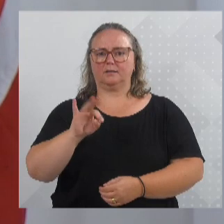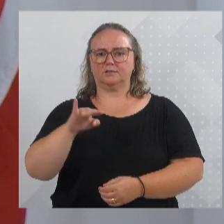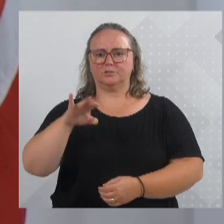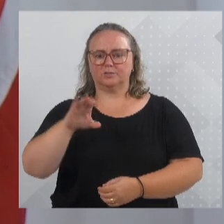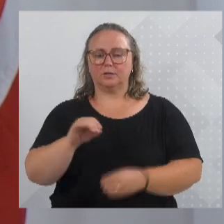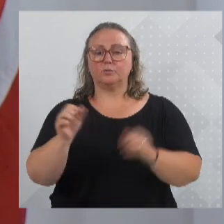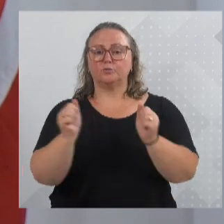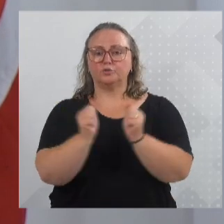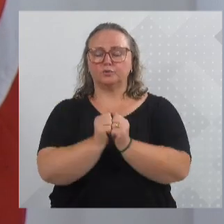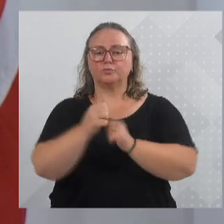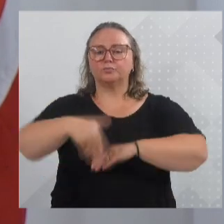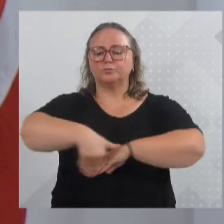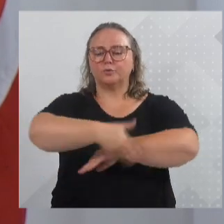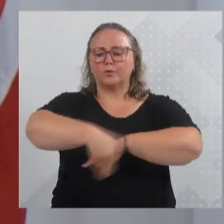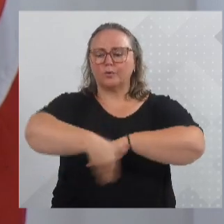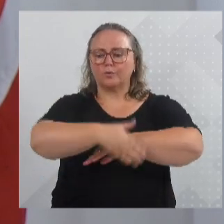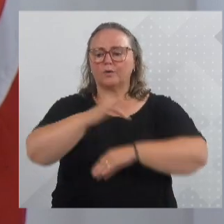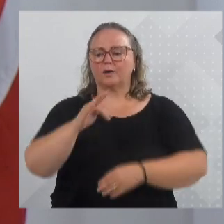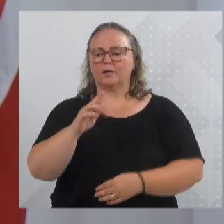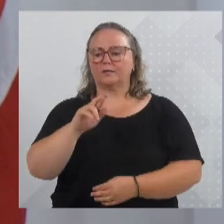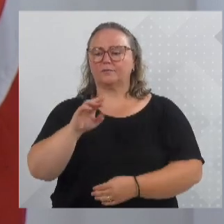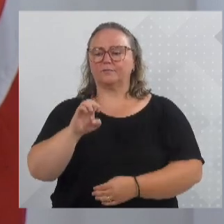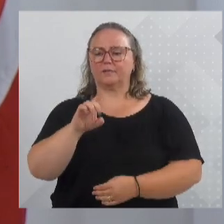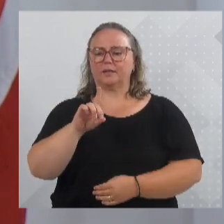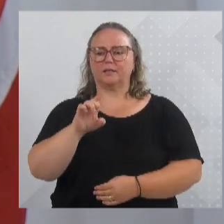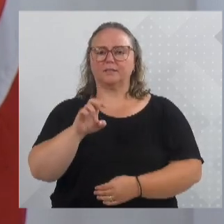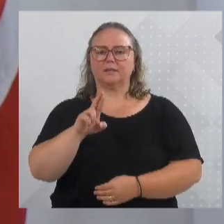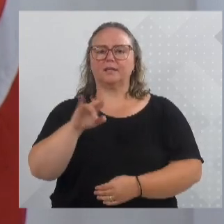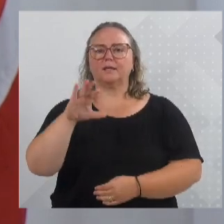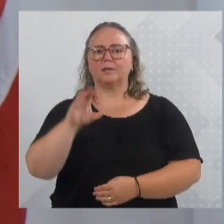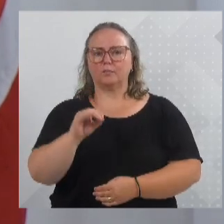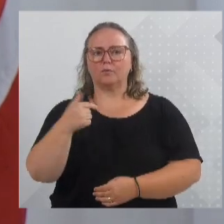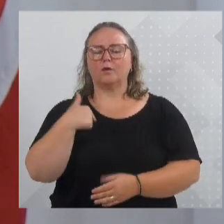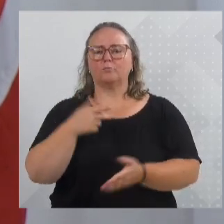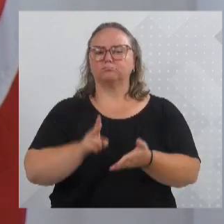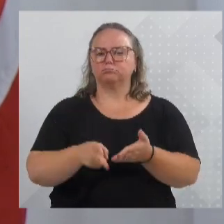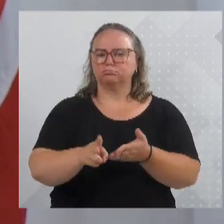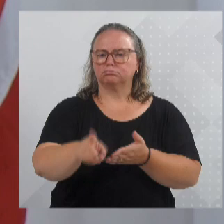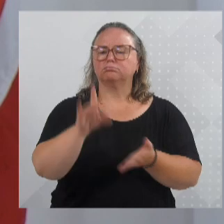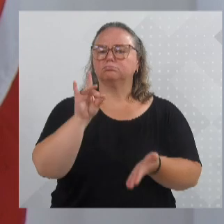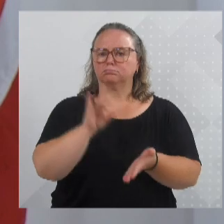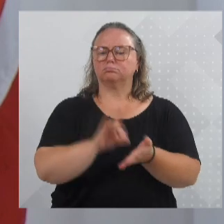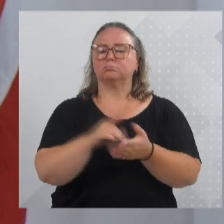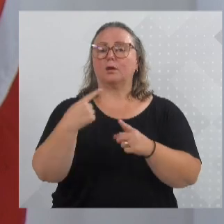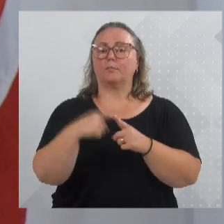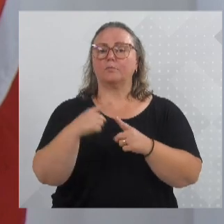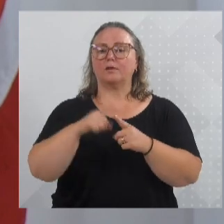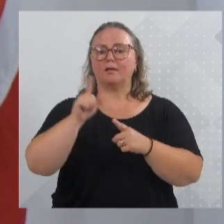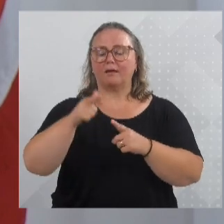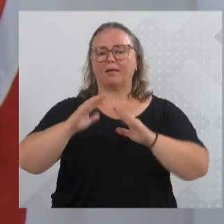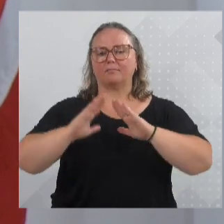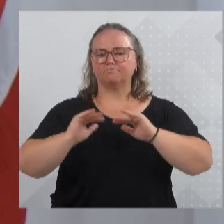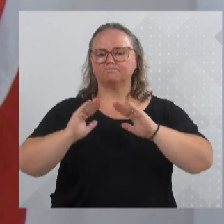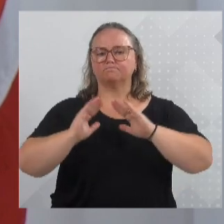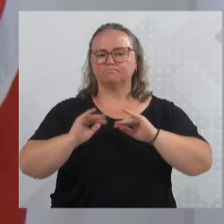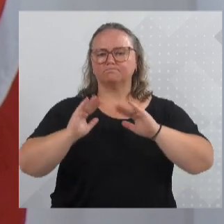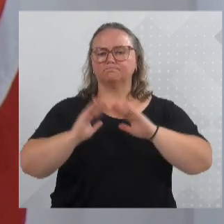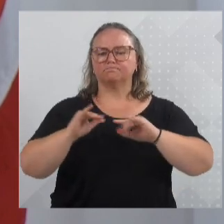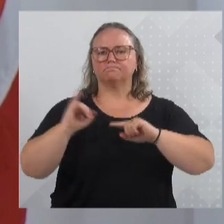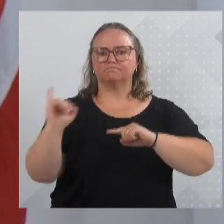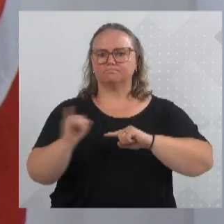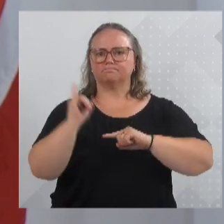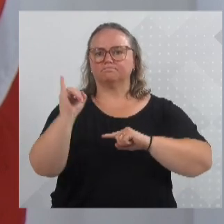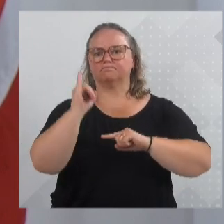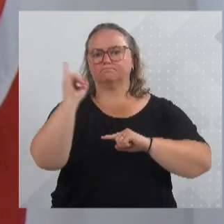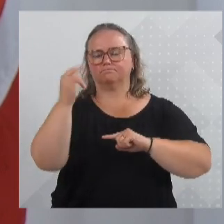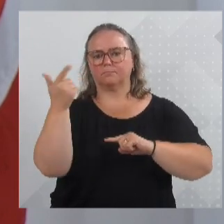Frederico Yentes. Eu vou continuar cobrando isso porque é uma demanda importante aí que nós precisamos atender.